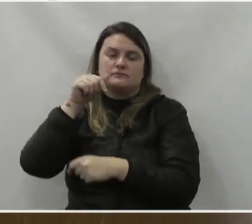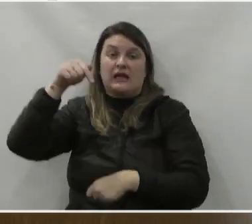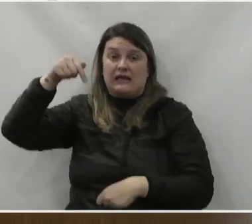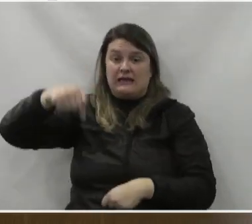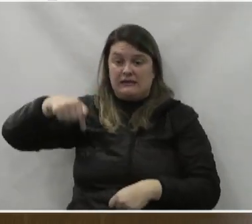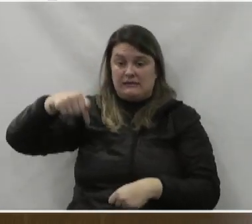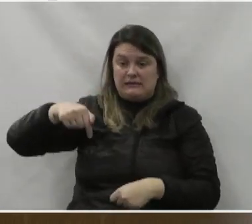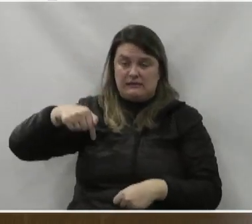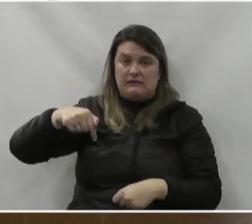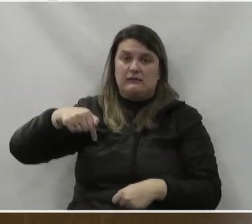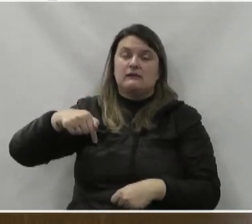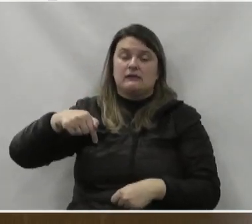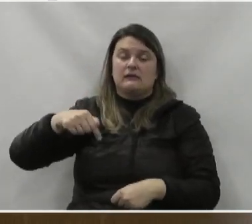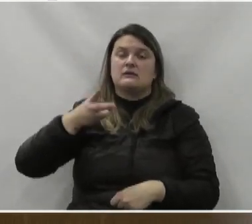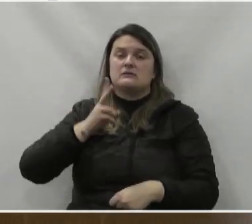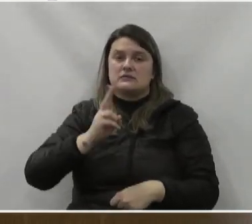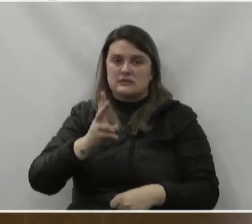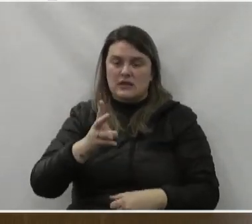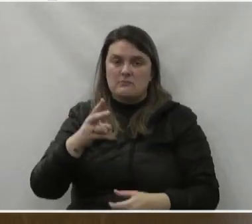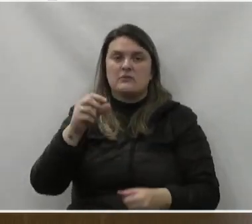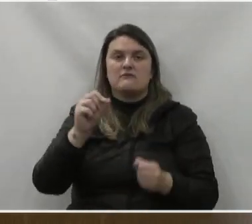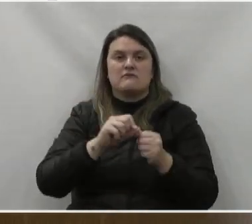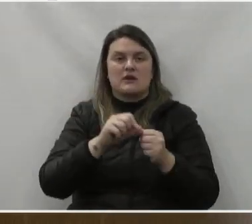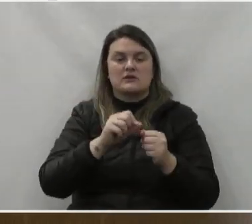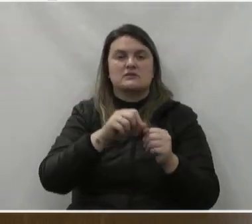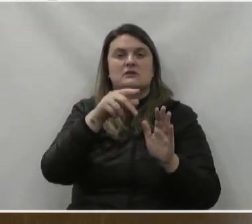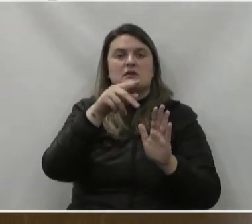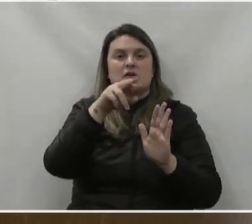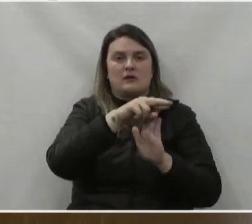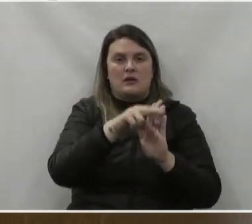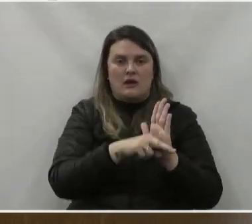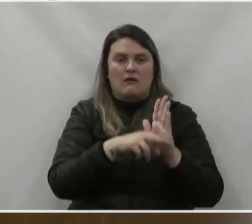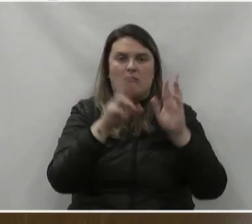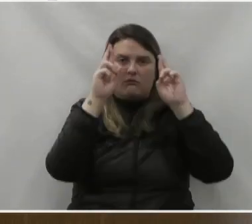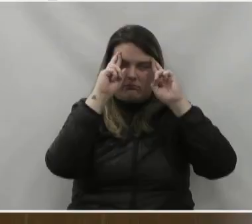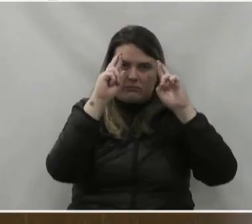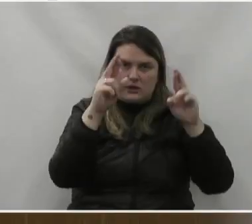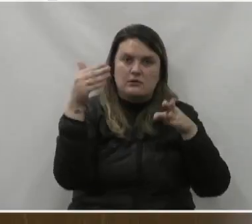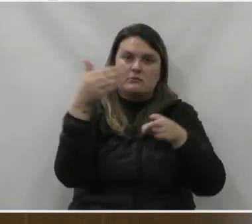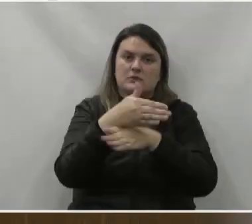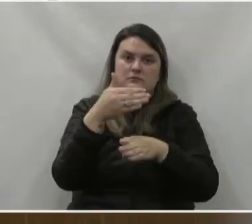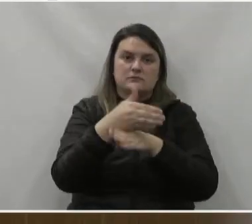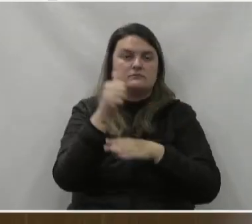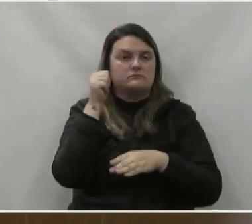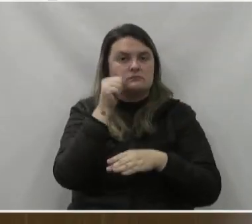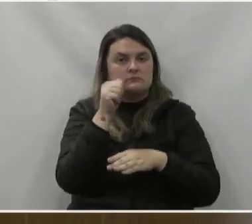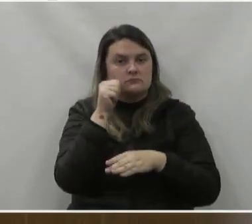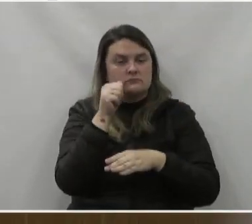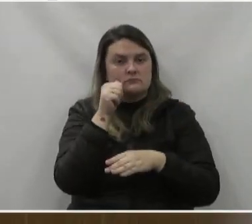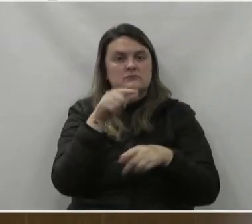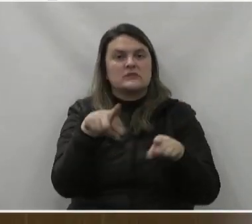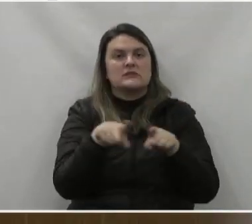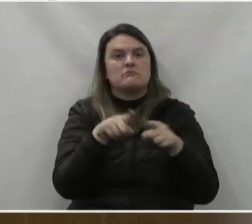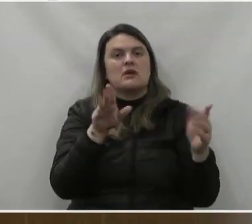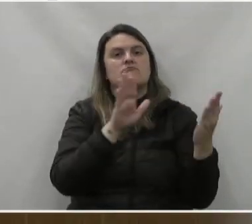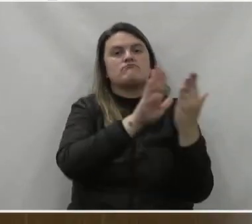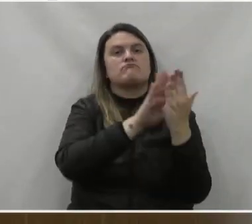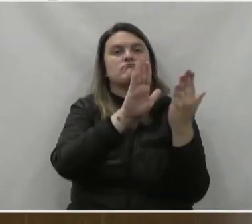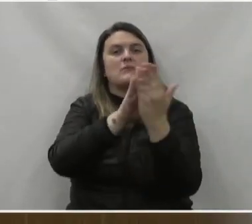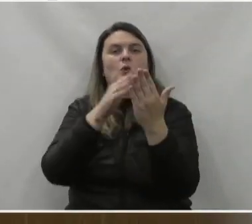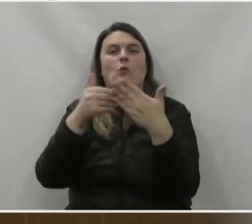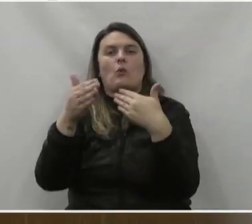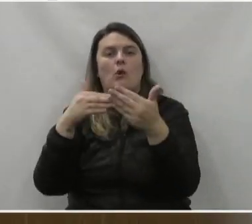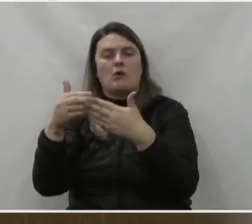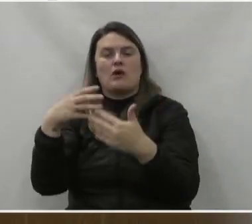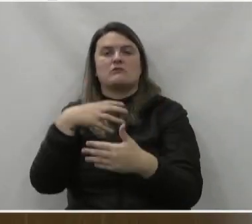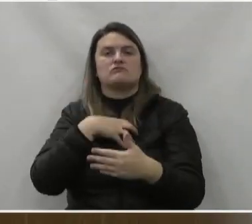Casa tem reiterado políticas e protocolos de respeito, de promoção da participação feminina e de enfrentamento a qualquer forma